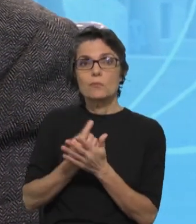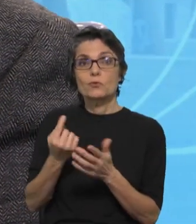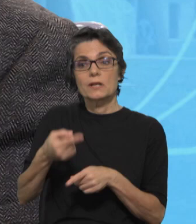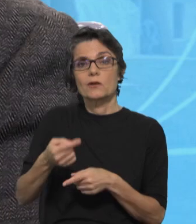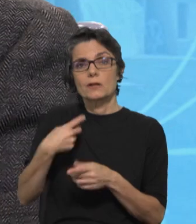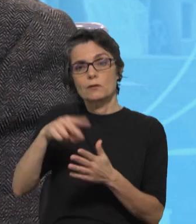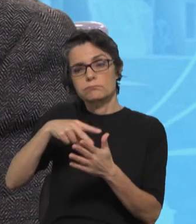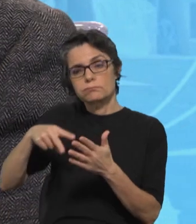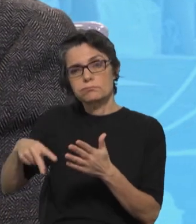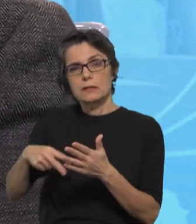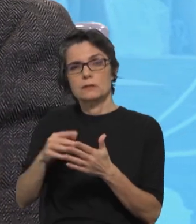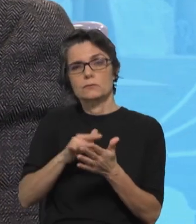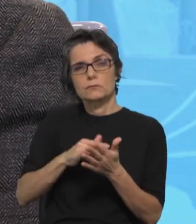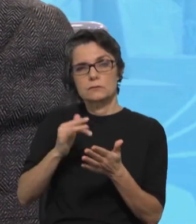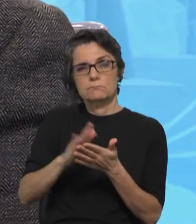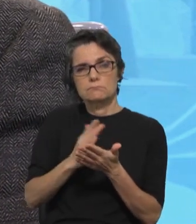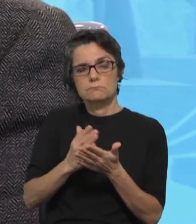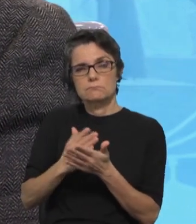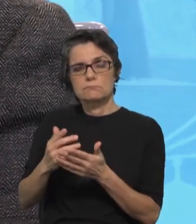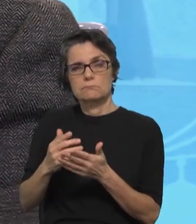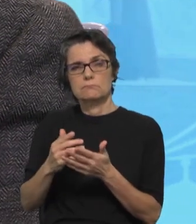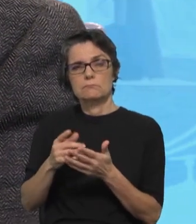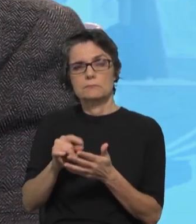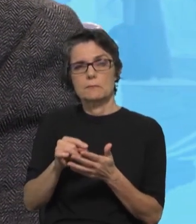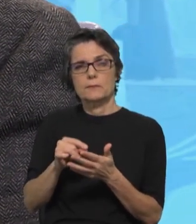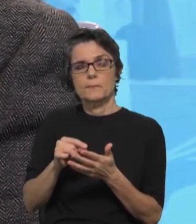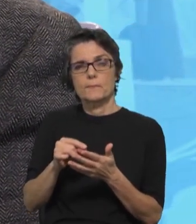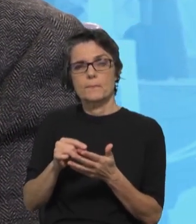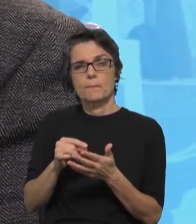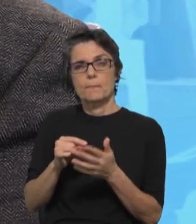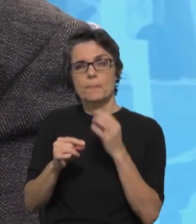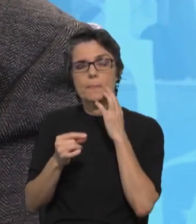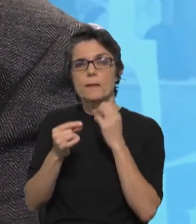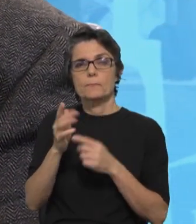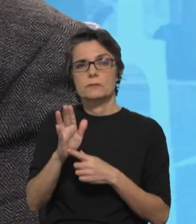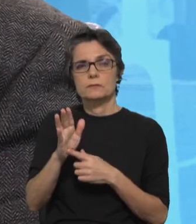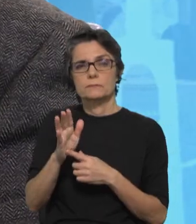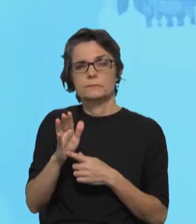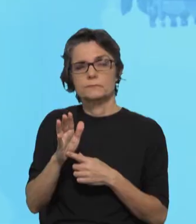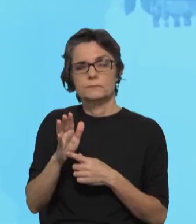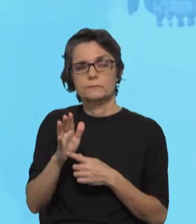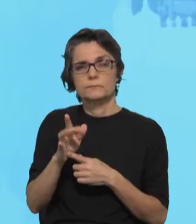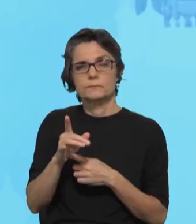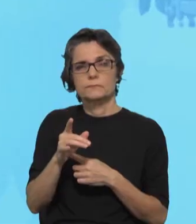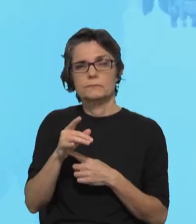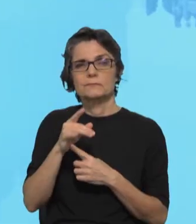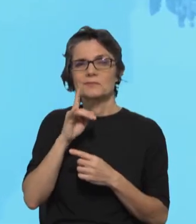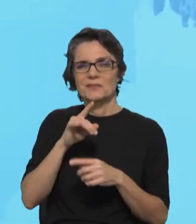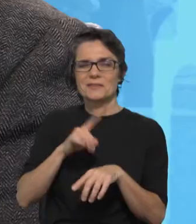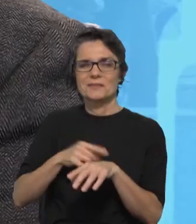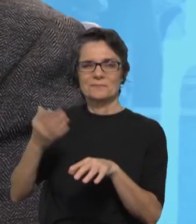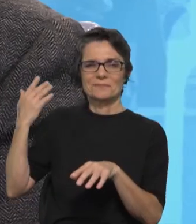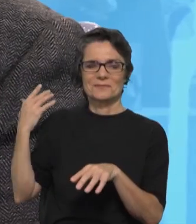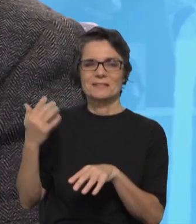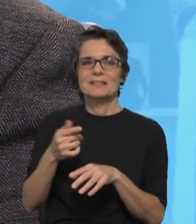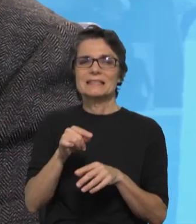de várias obras que estão a aparecer. Estou a referenciar-me a mergulhar de novo naquela época. Os Católicos e